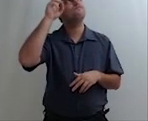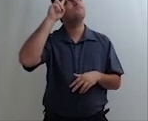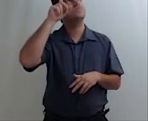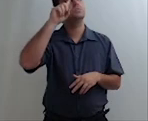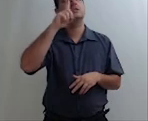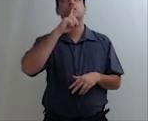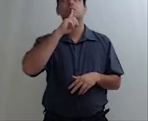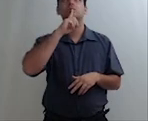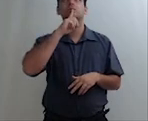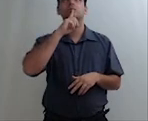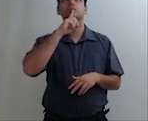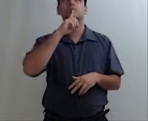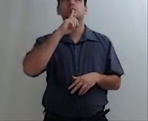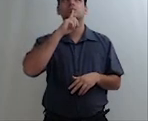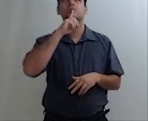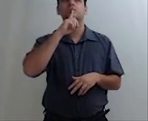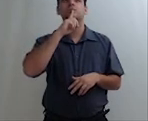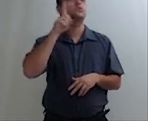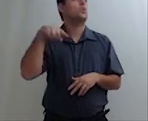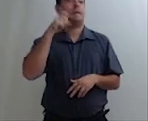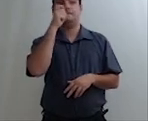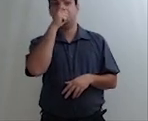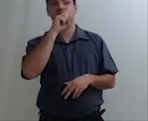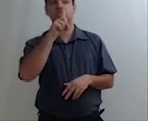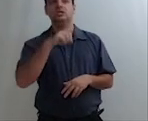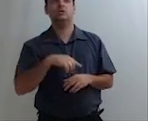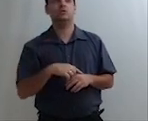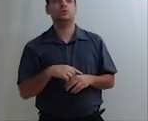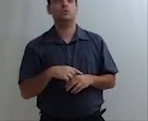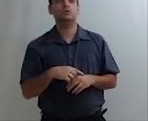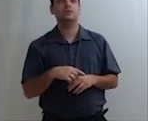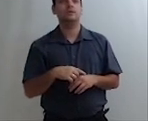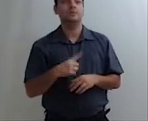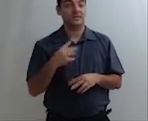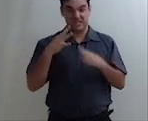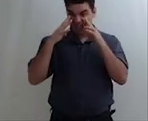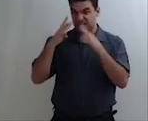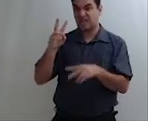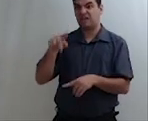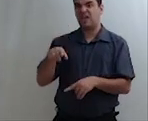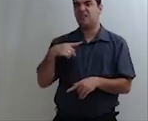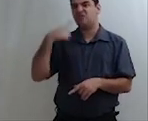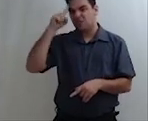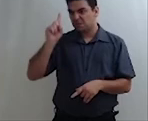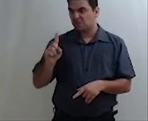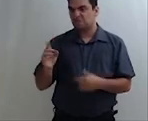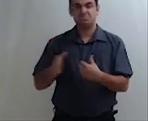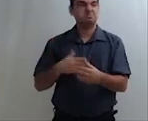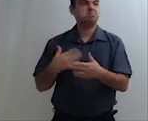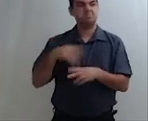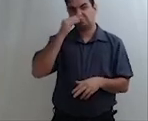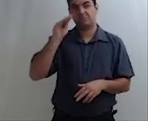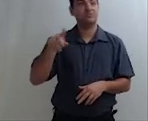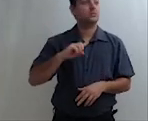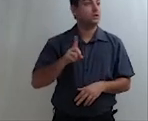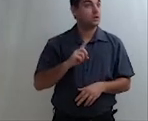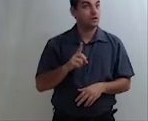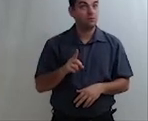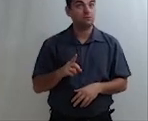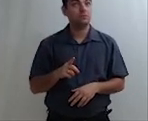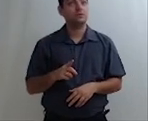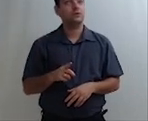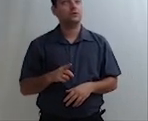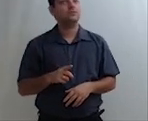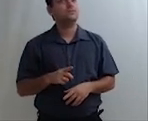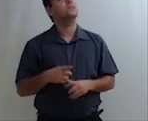mentira então não é que a palavra da vítima não merece valor porque a testemunha quis mentir porque a testemunha quis